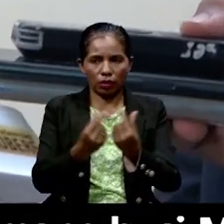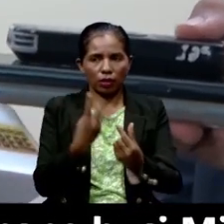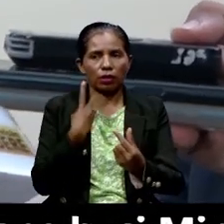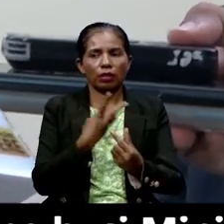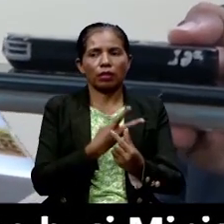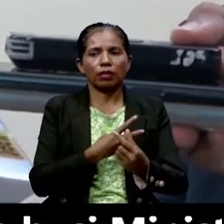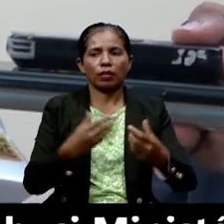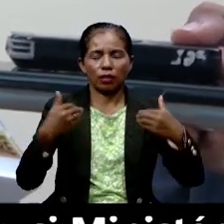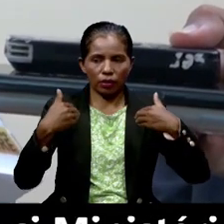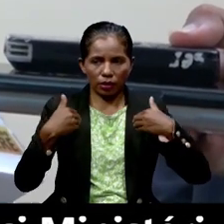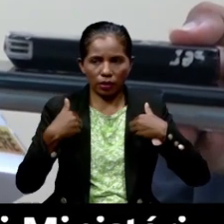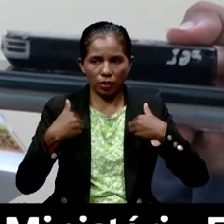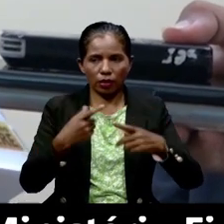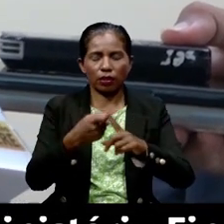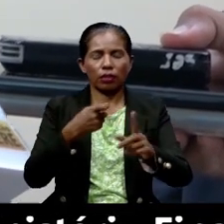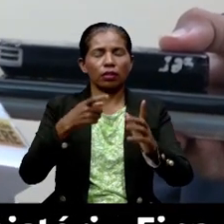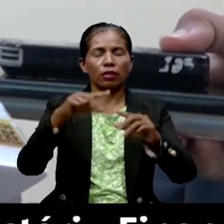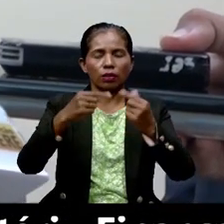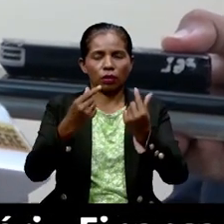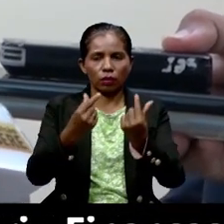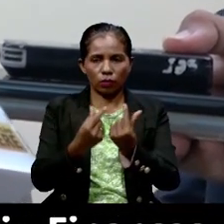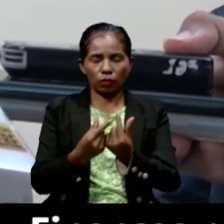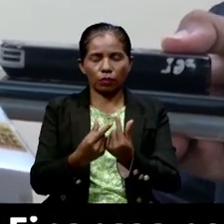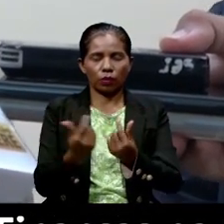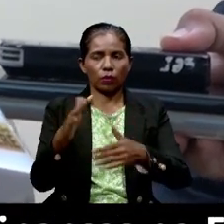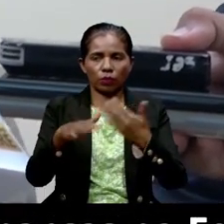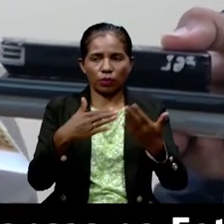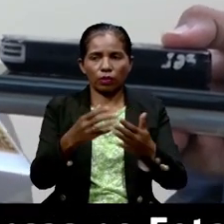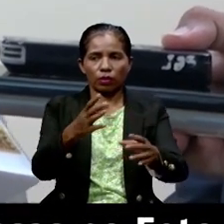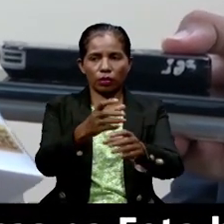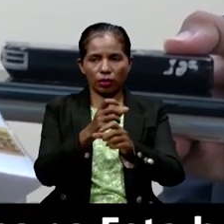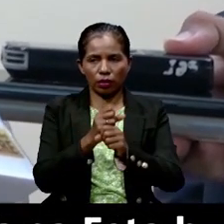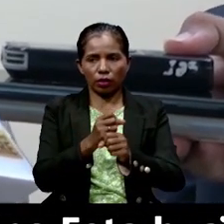iha liu si redi referral sira se simono